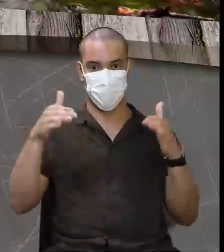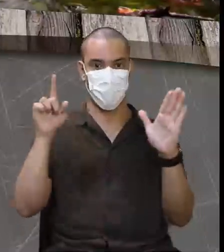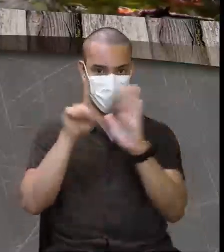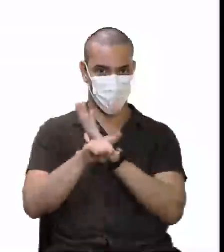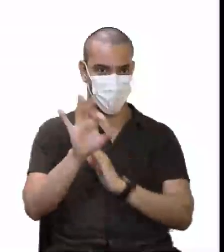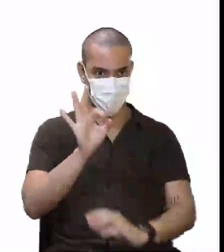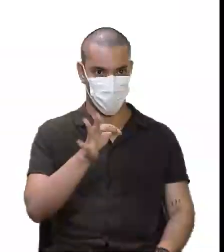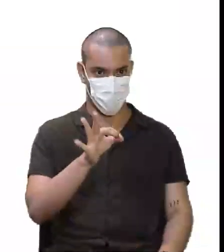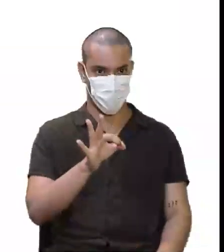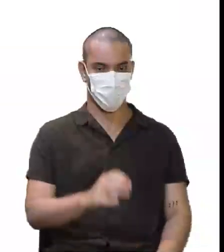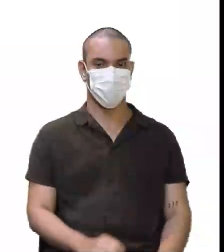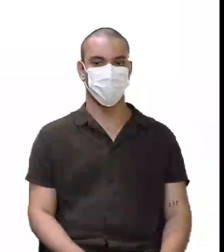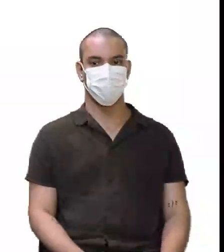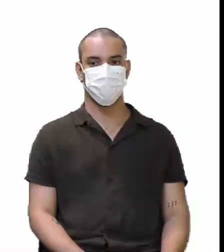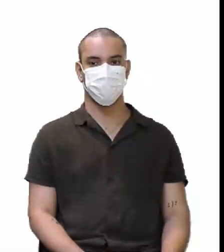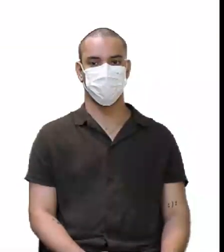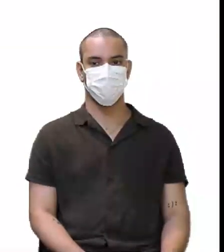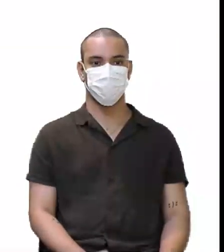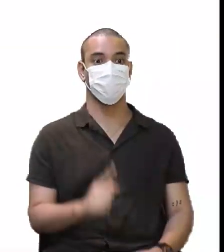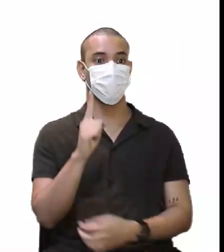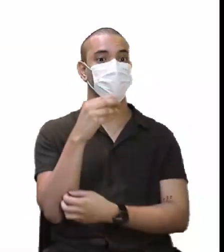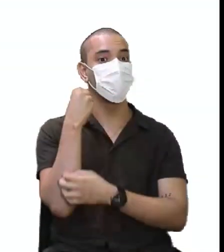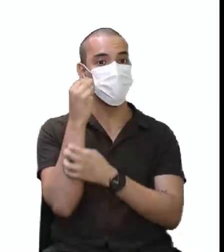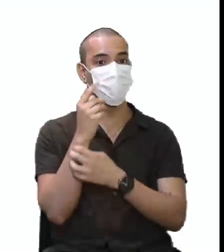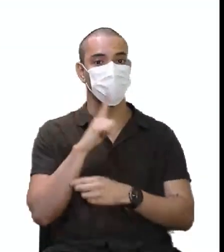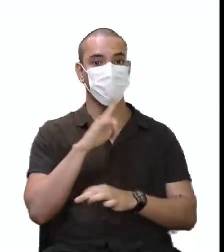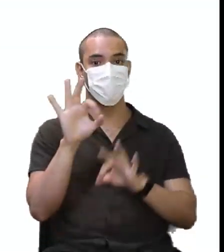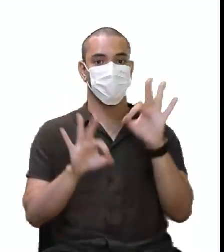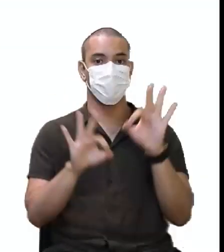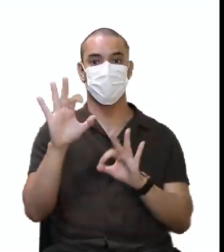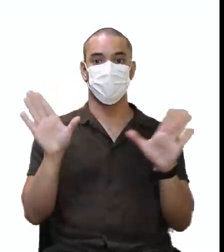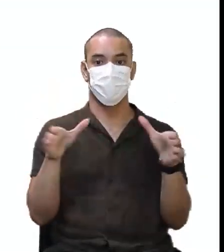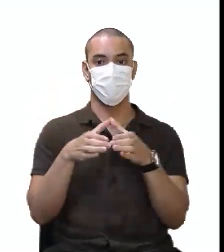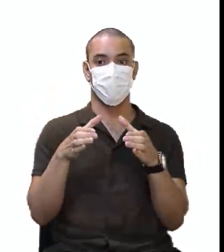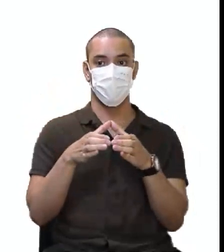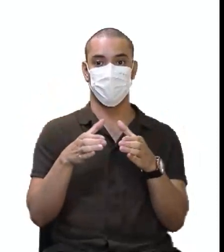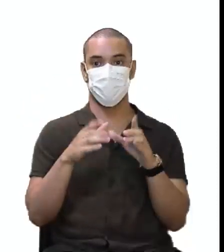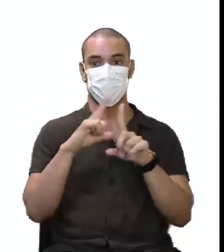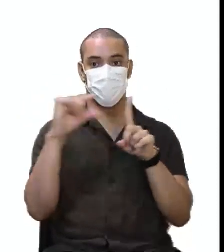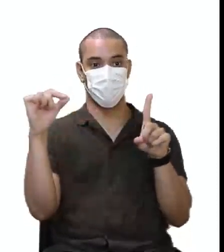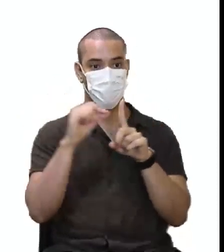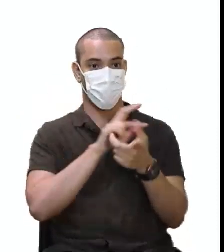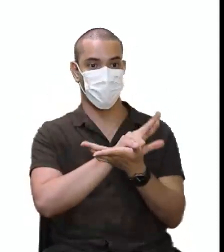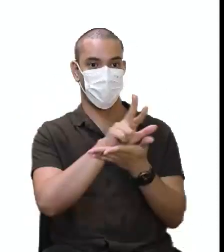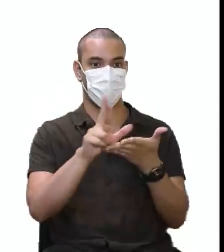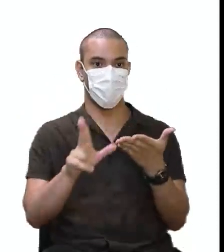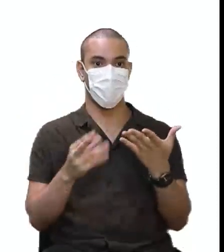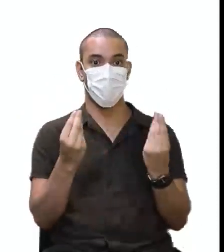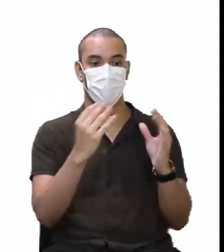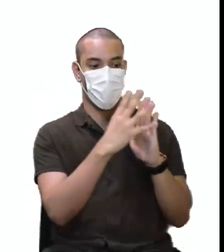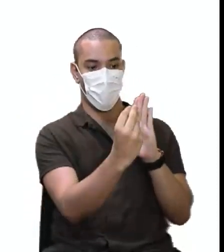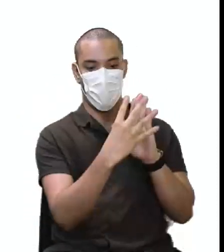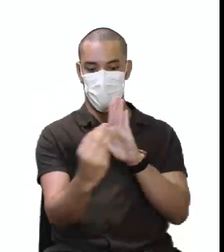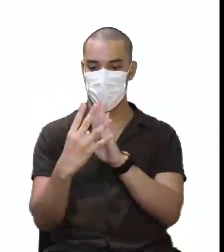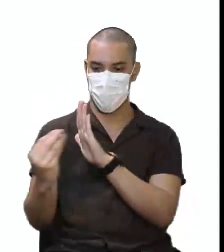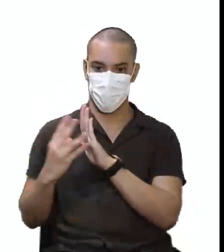questão. Vamos lá. Em um experimento, preparou-se um conjunto de plantas por técnica de clonagem,